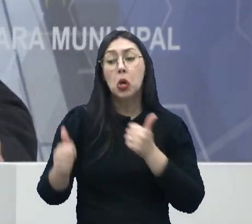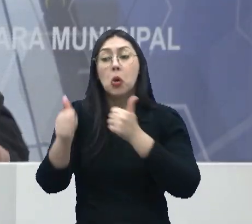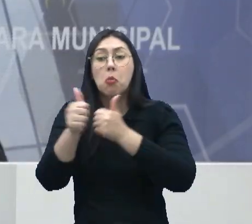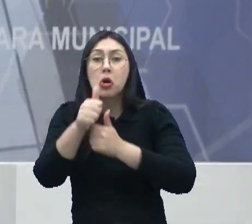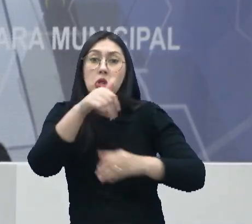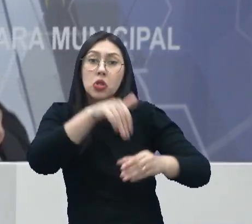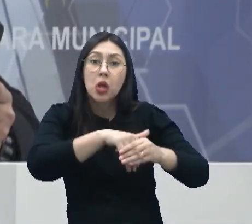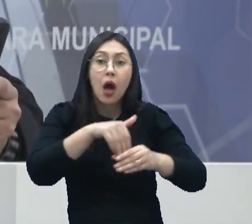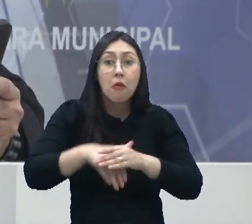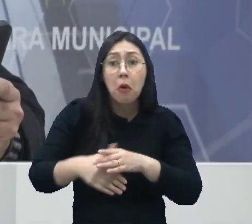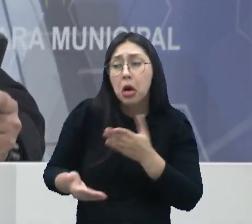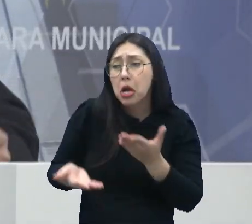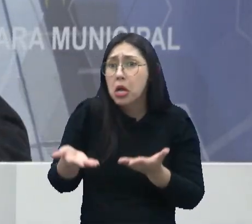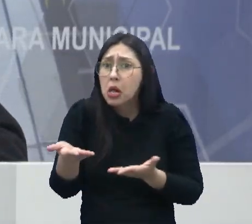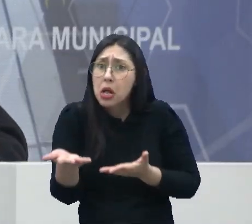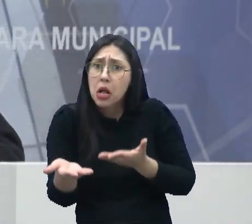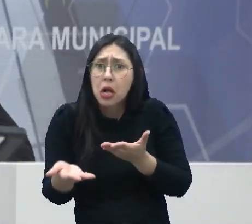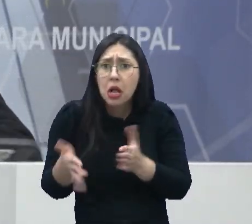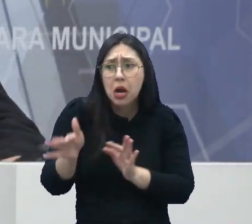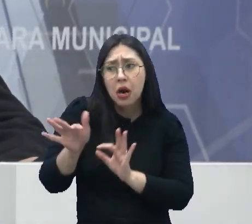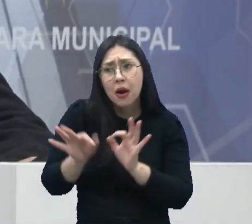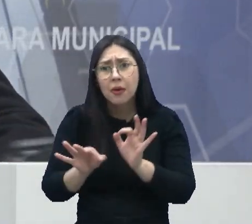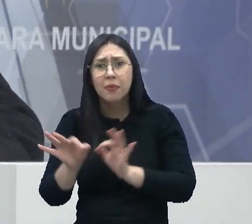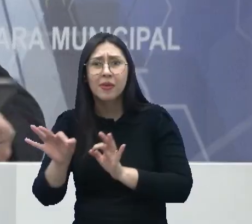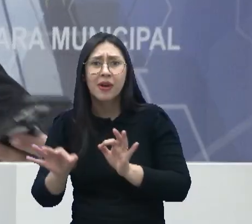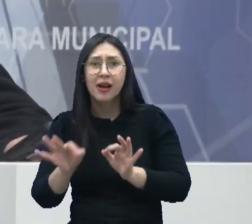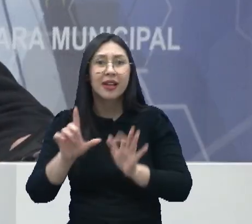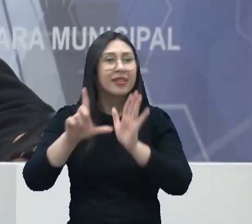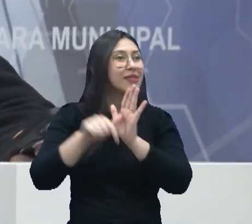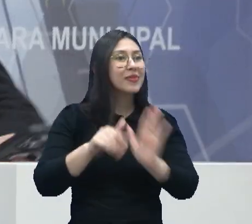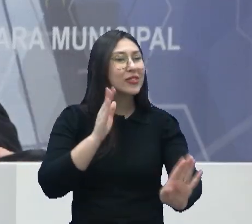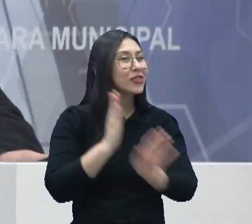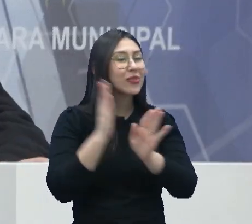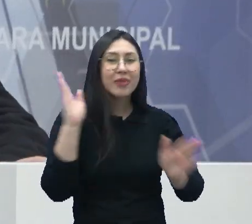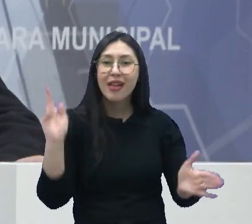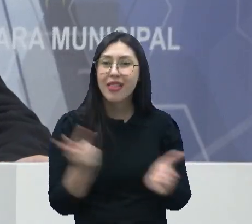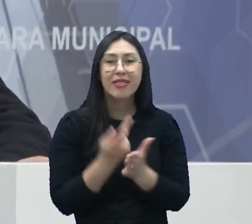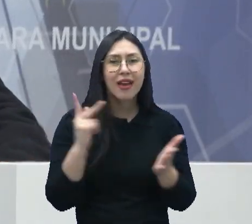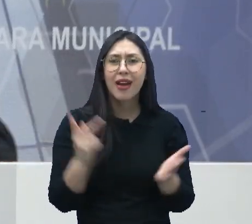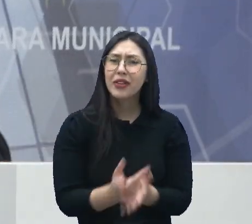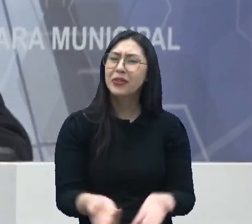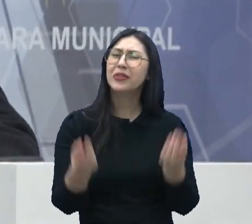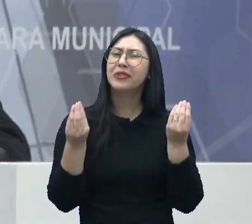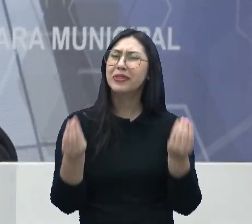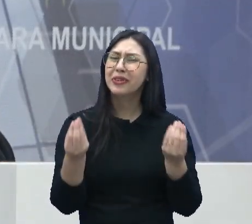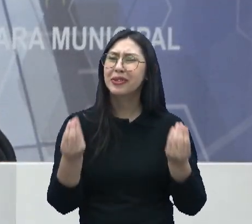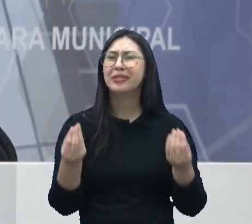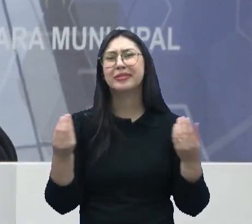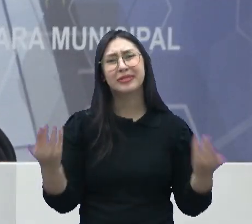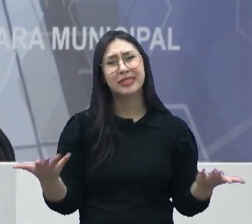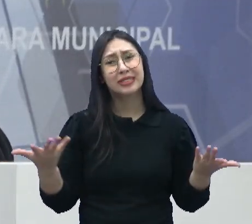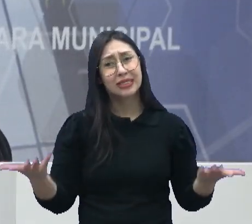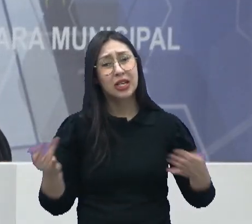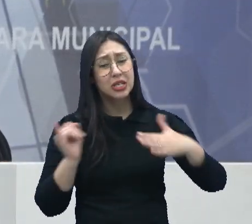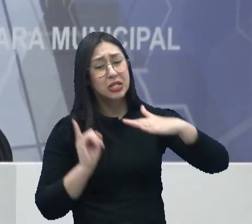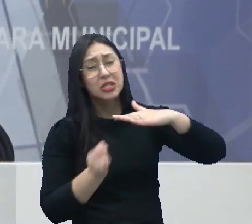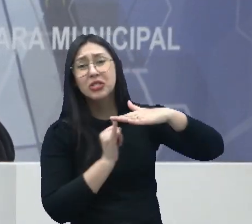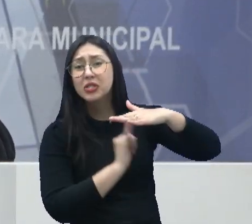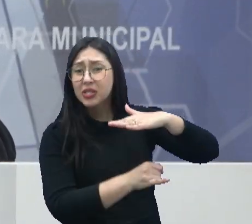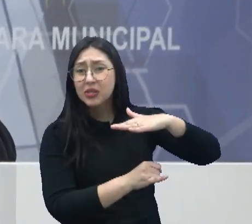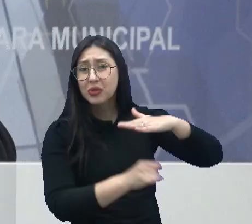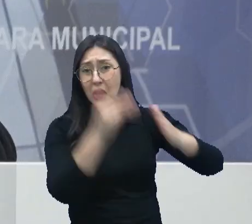vão tentando se aproximar, e aí na boca de urna descobre que estava tudo errado. Como é que pode? Então, esses institutos não têm